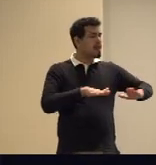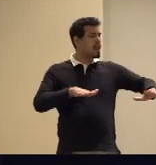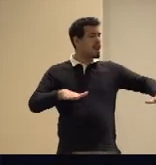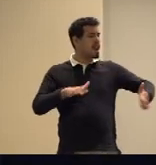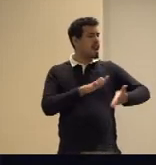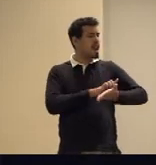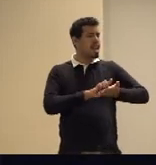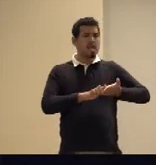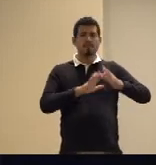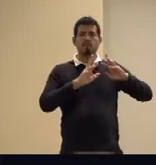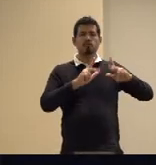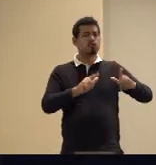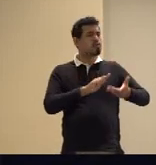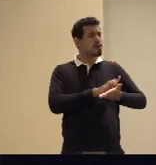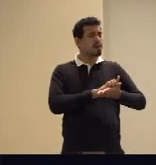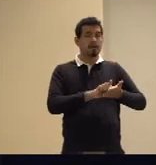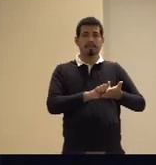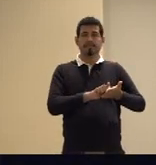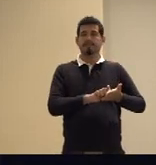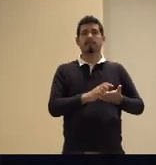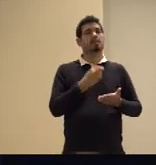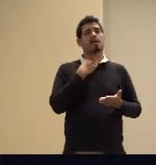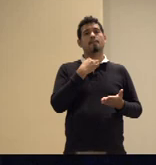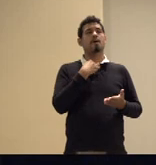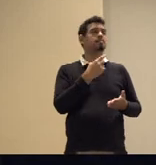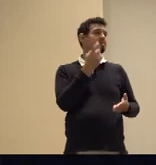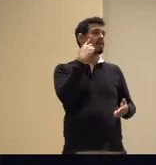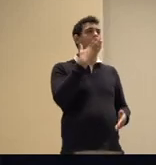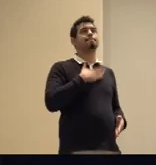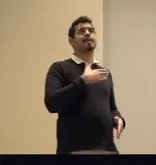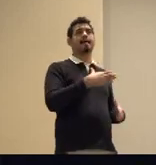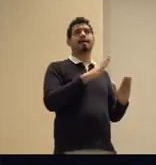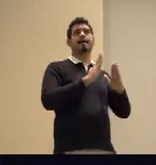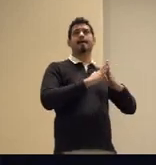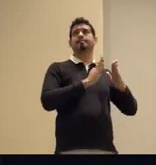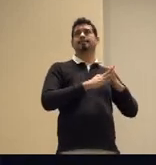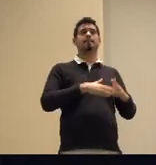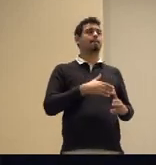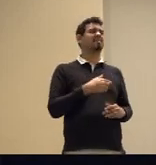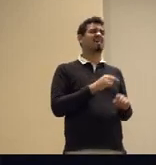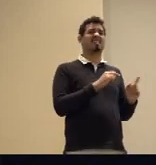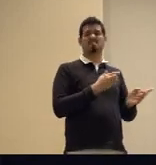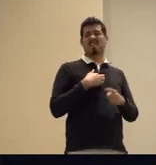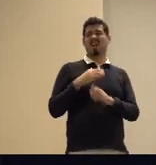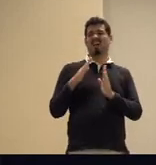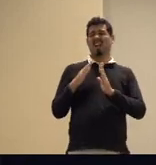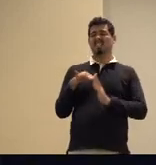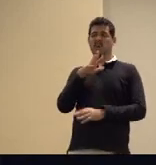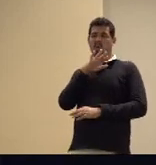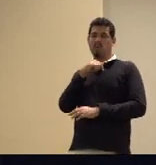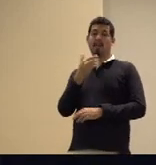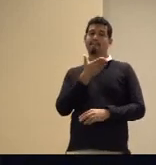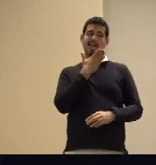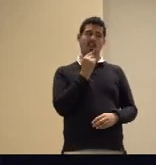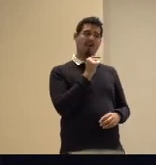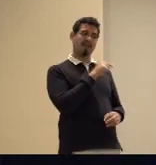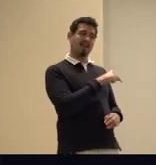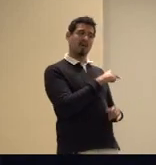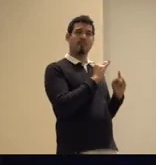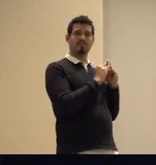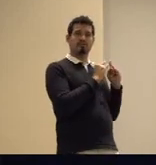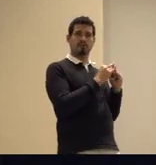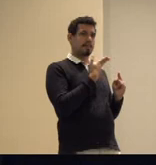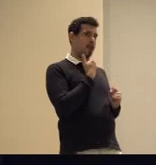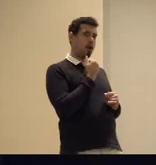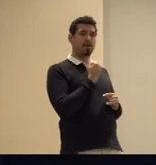cama branca, num quarto branco, não pode ser considerada melhor que a casa dela sem porta, sem janela ou com